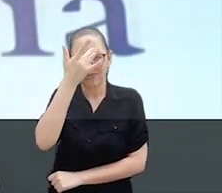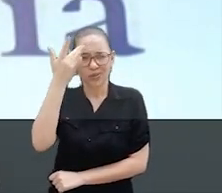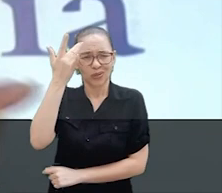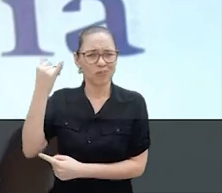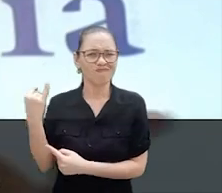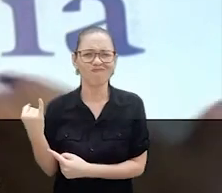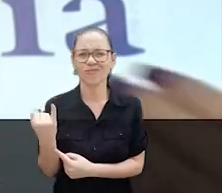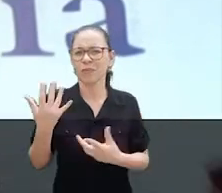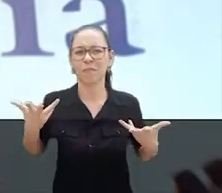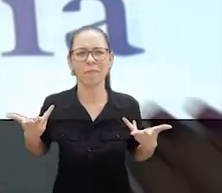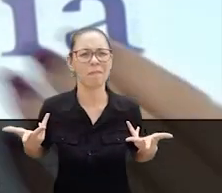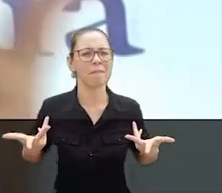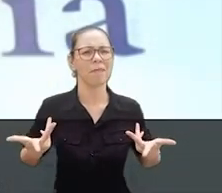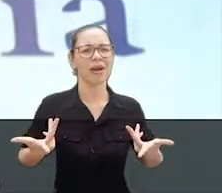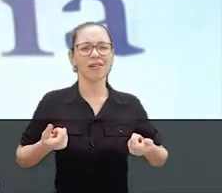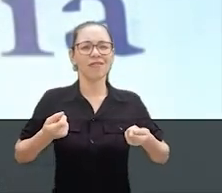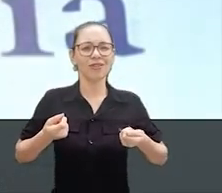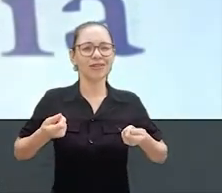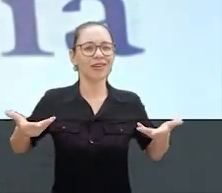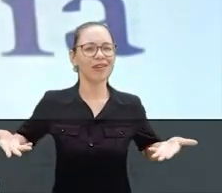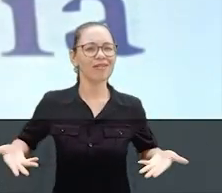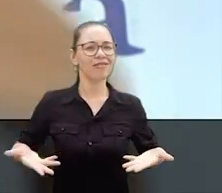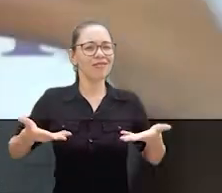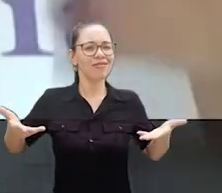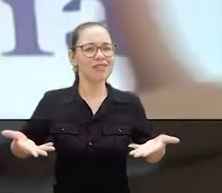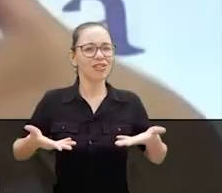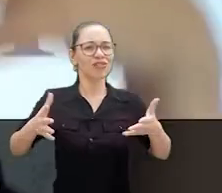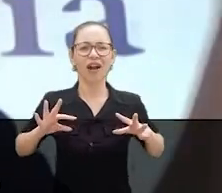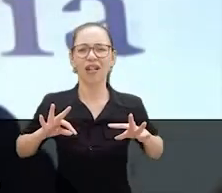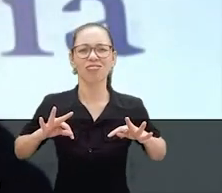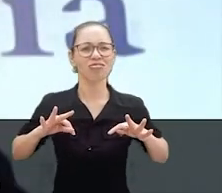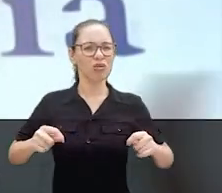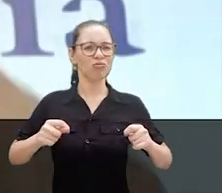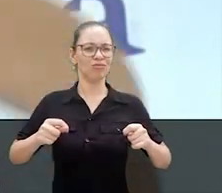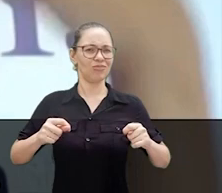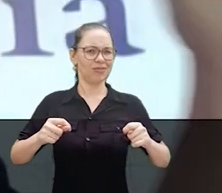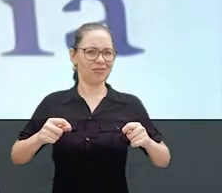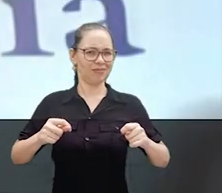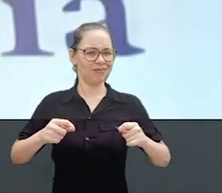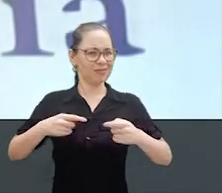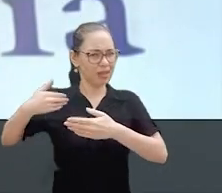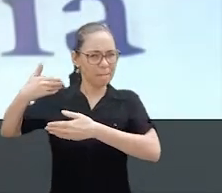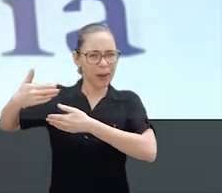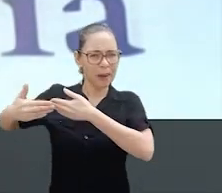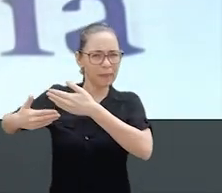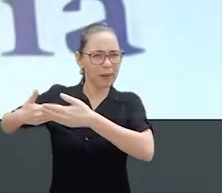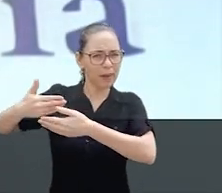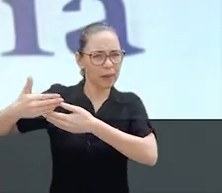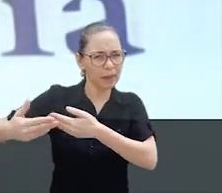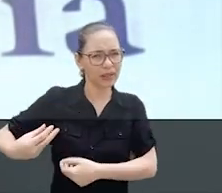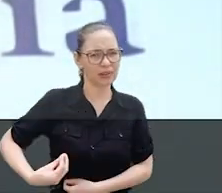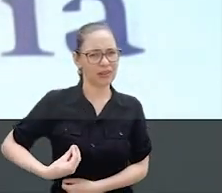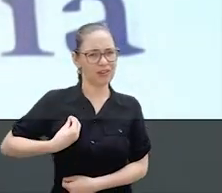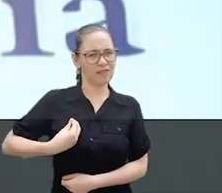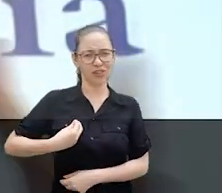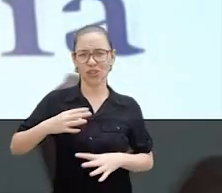Psicologia também tem a ver com a inspiração, com a luta, com a trajetória, com toda a contribuição que o